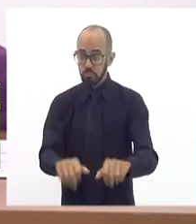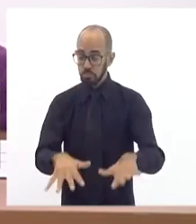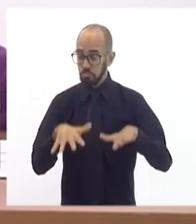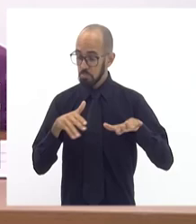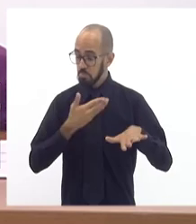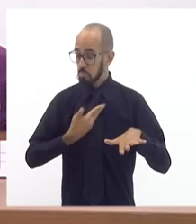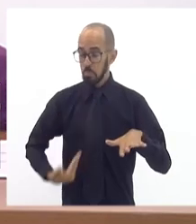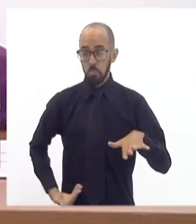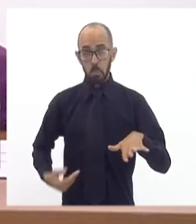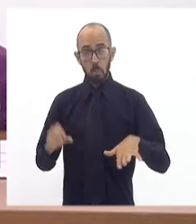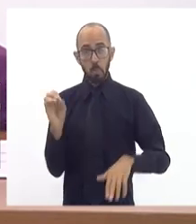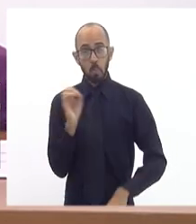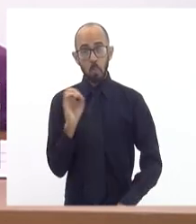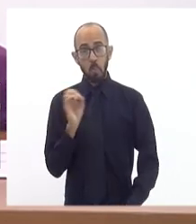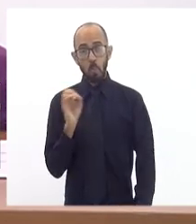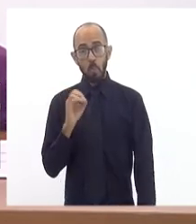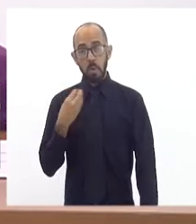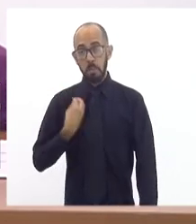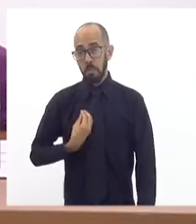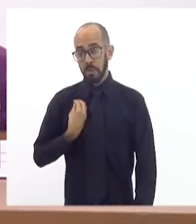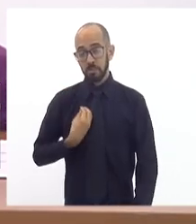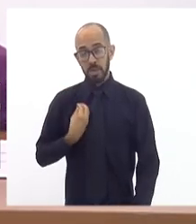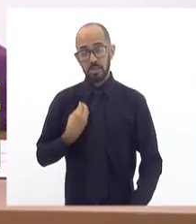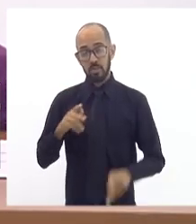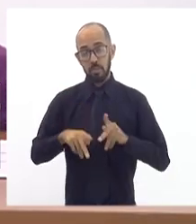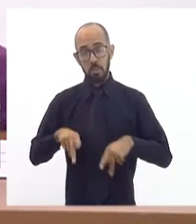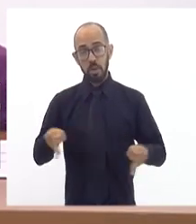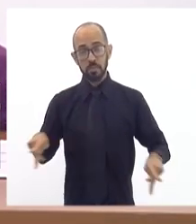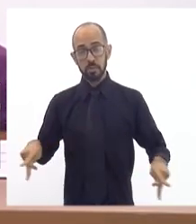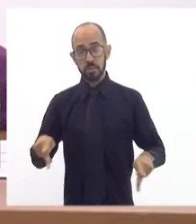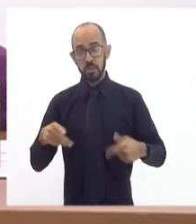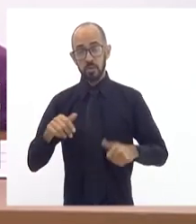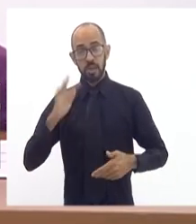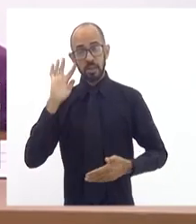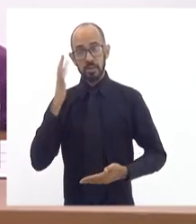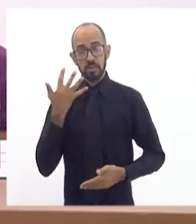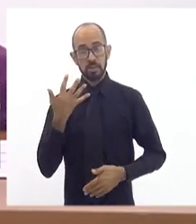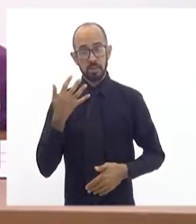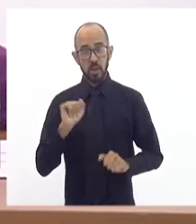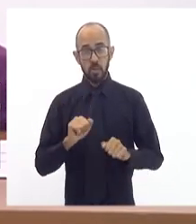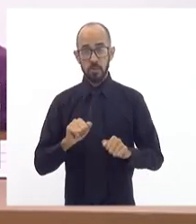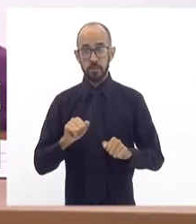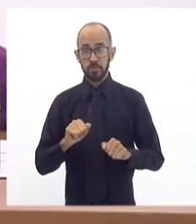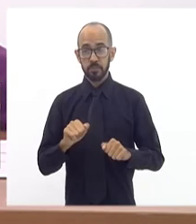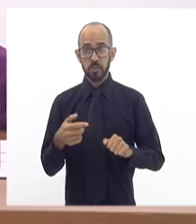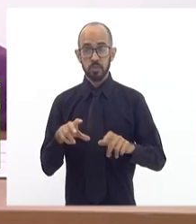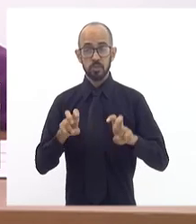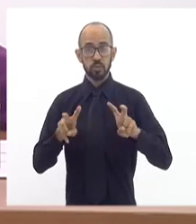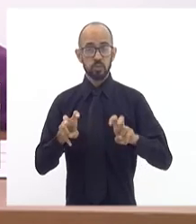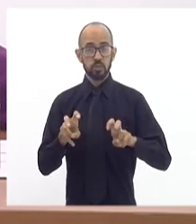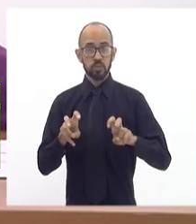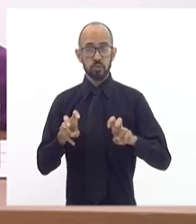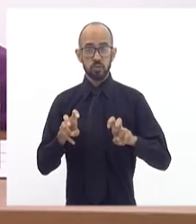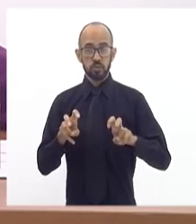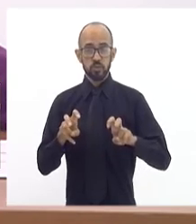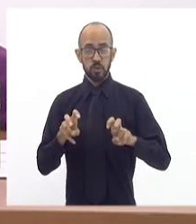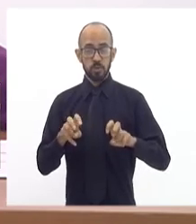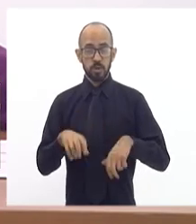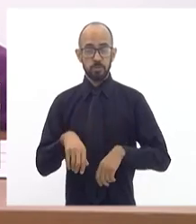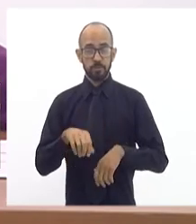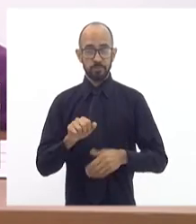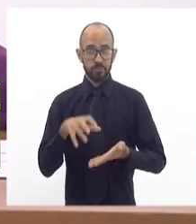que Garanta efetiva Participação Popular na tomada de decisão sobre instalação e operação da gente